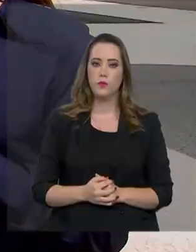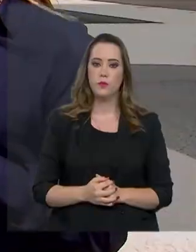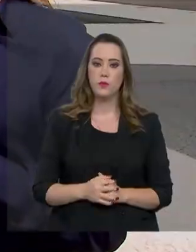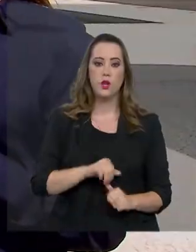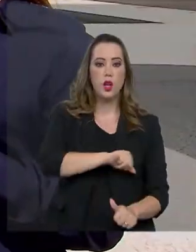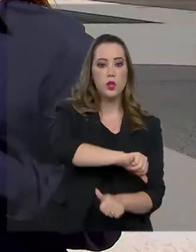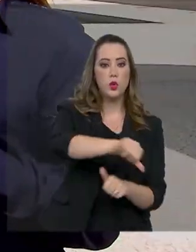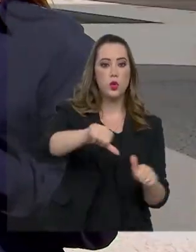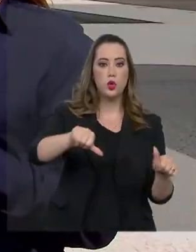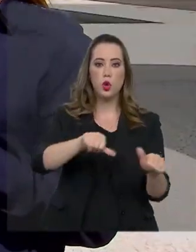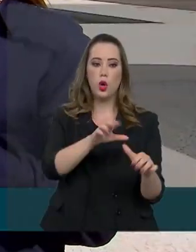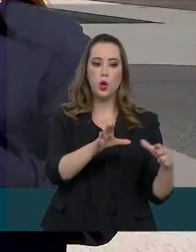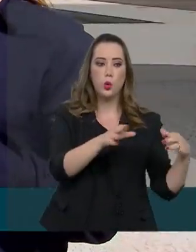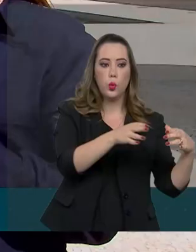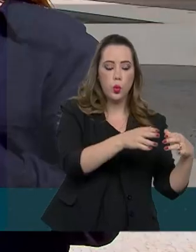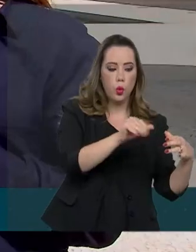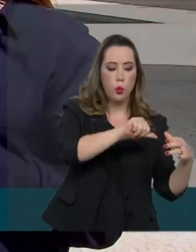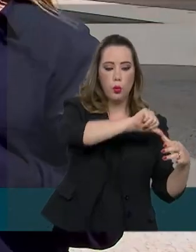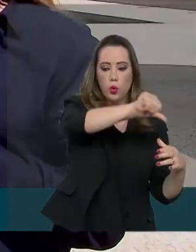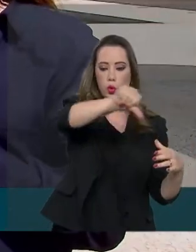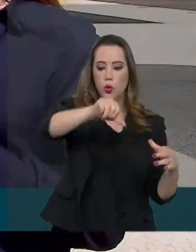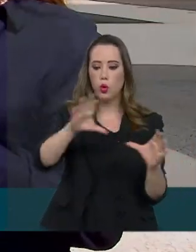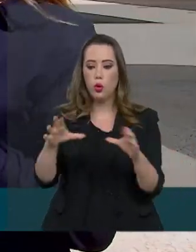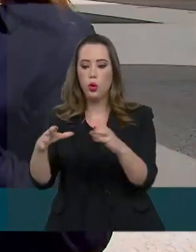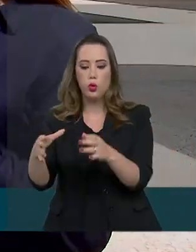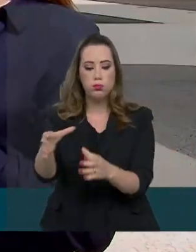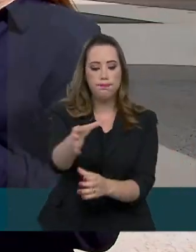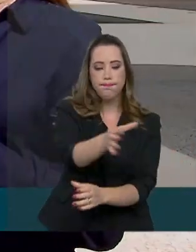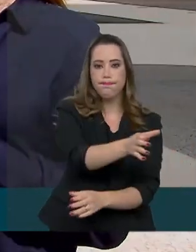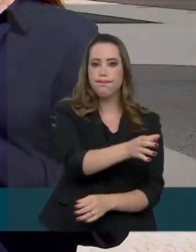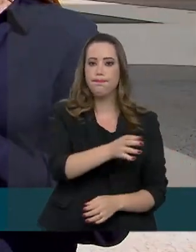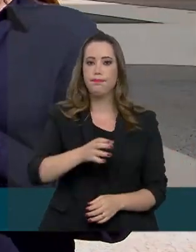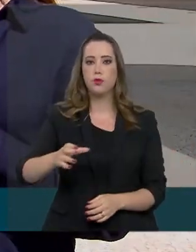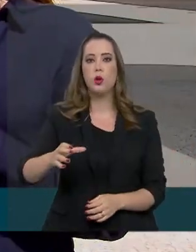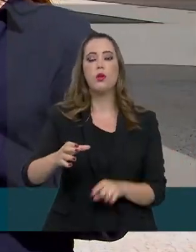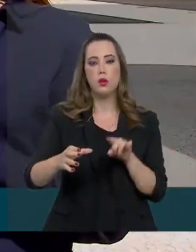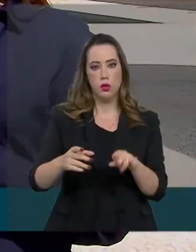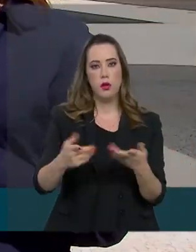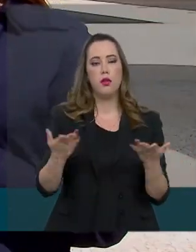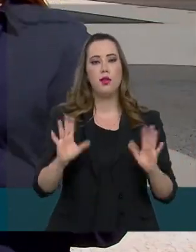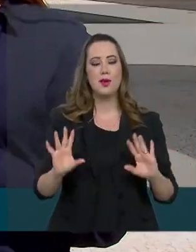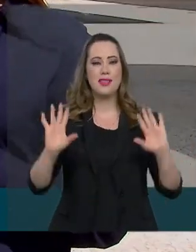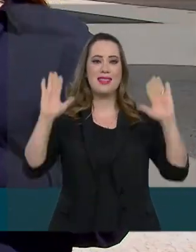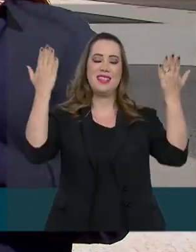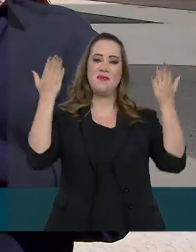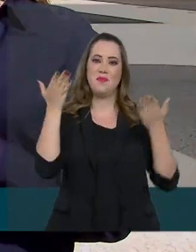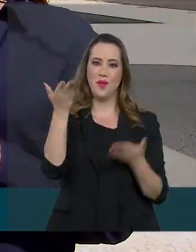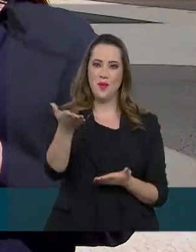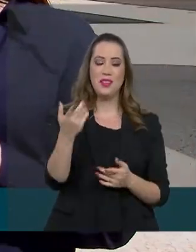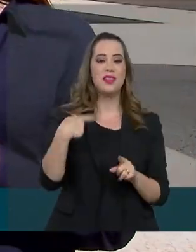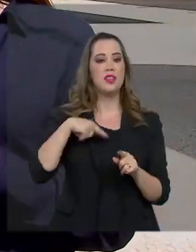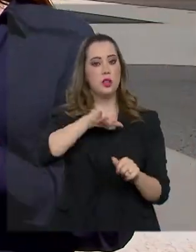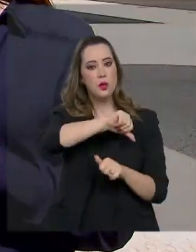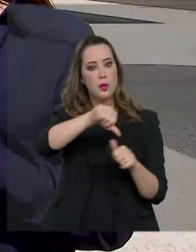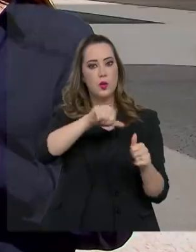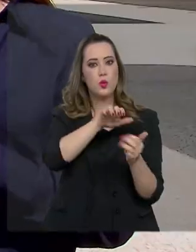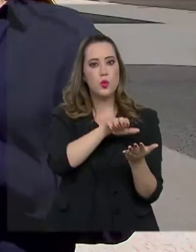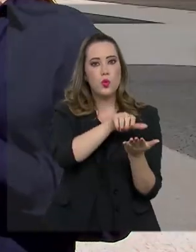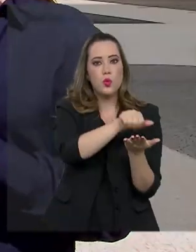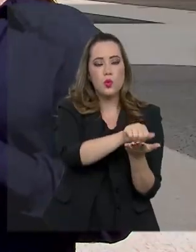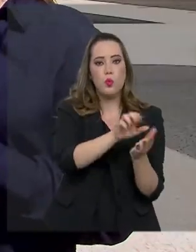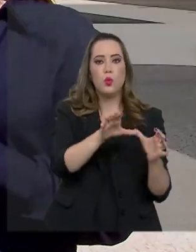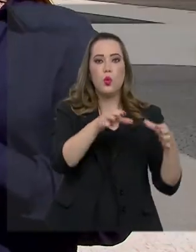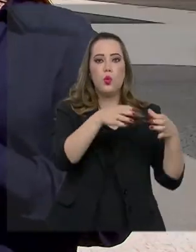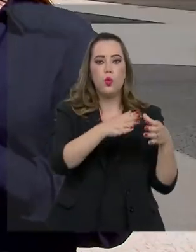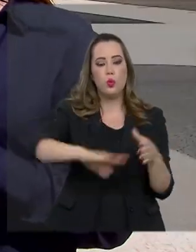A troca da guarda presidencial ocorre a cada 6 meses. E nesta cerimônia, os Dragões da Independência passam a assumir as funções